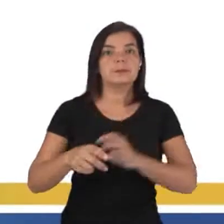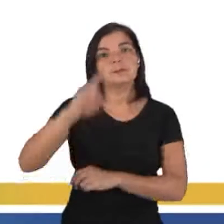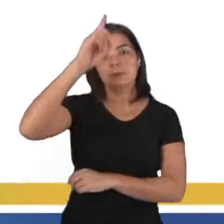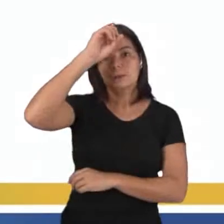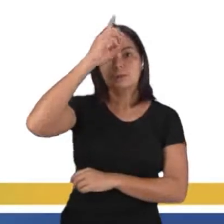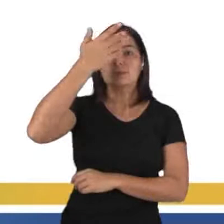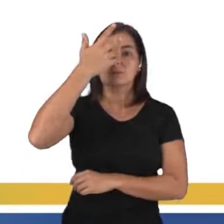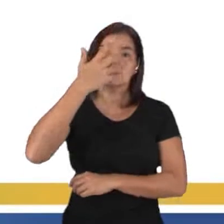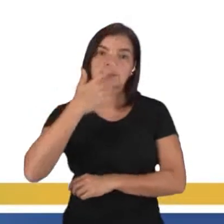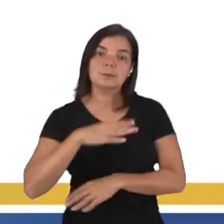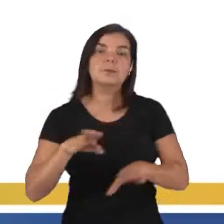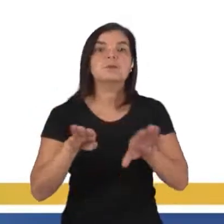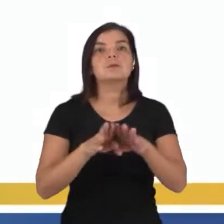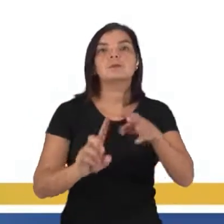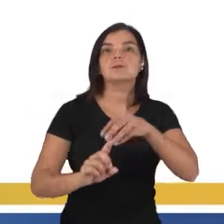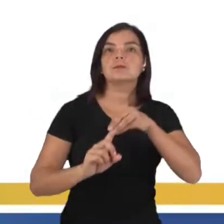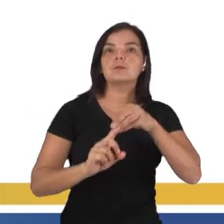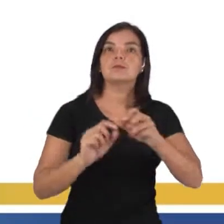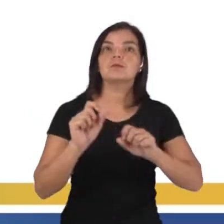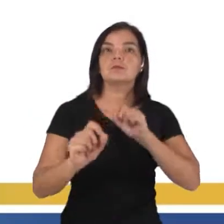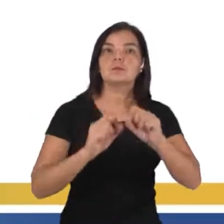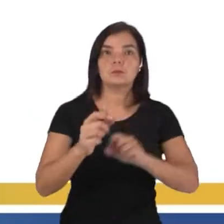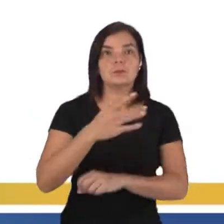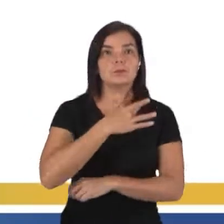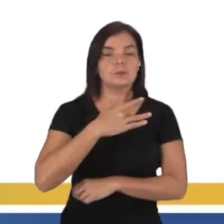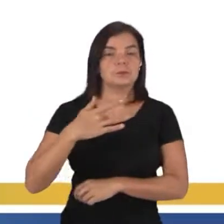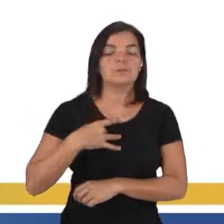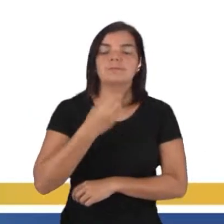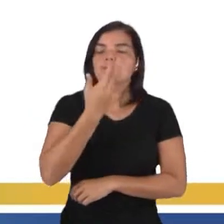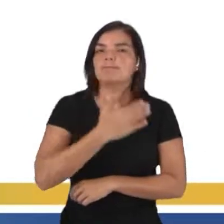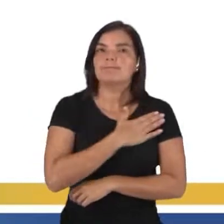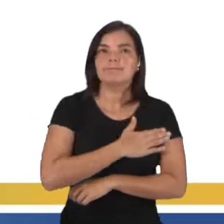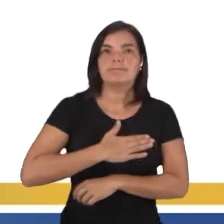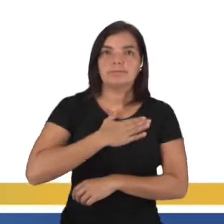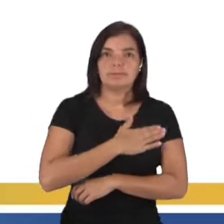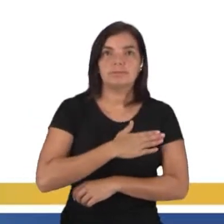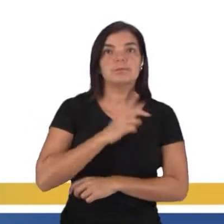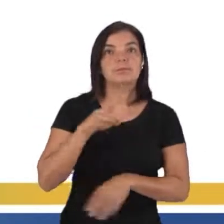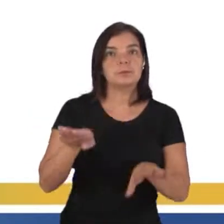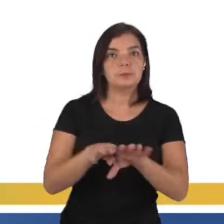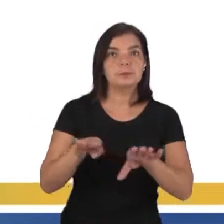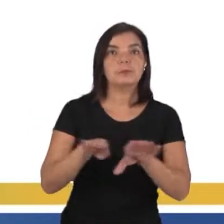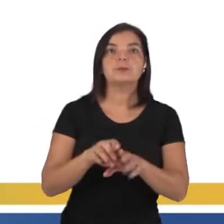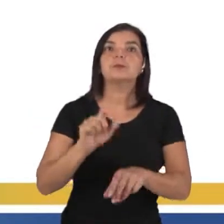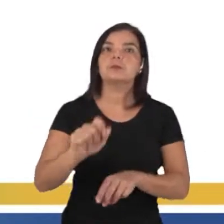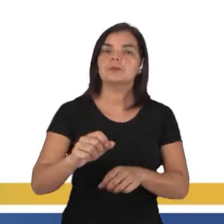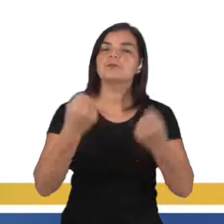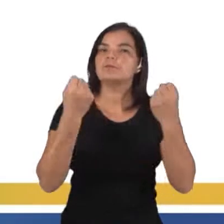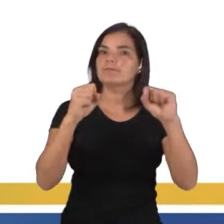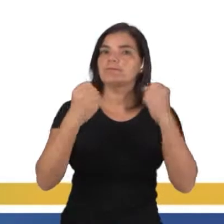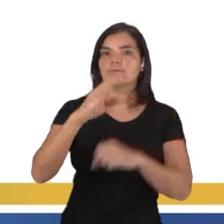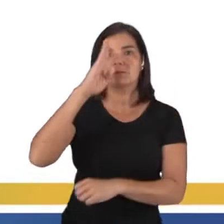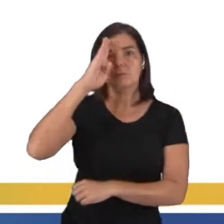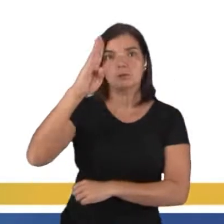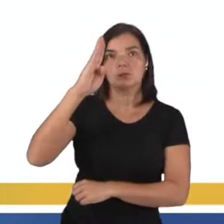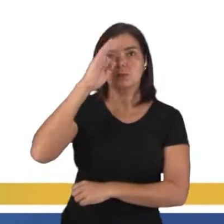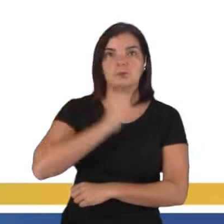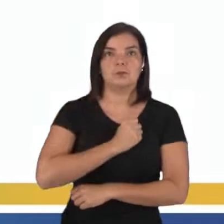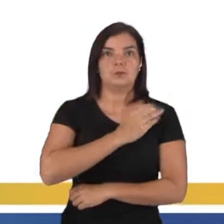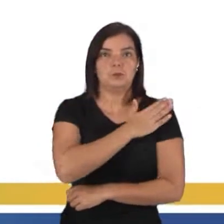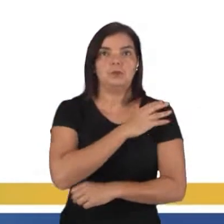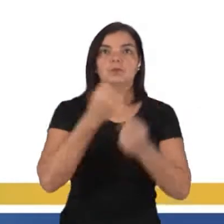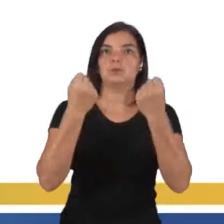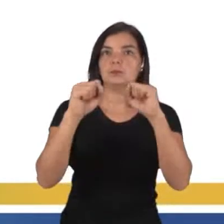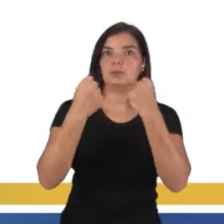e crianças. O maior objetivo era promover a saúde e o bem-estar. Ao mesmo tempo, era também uma ginástica militar,